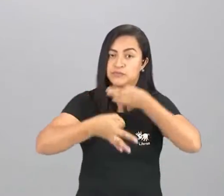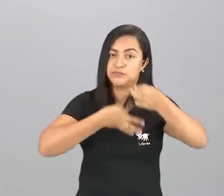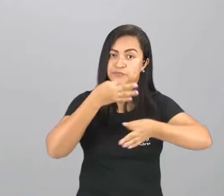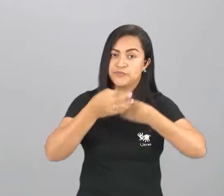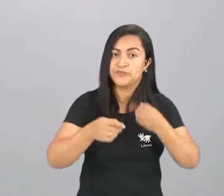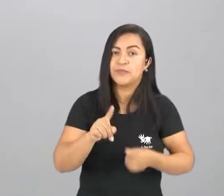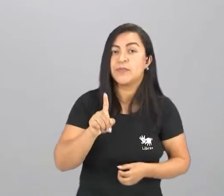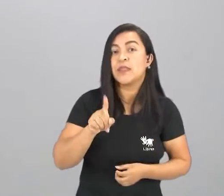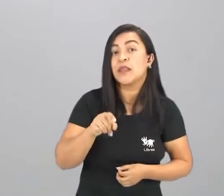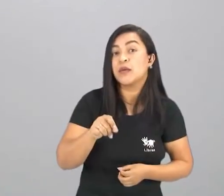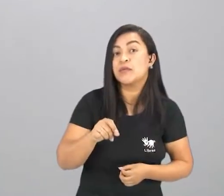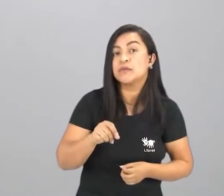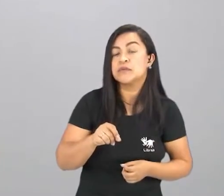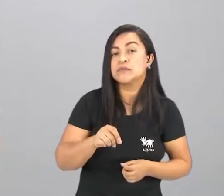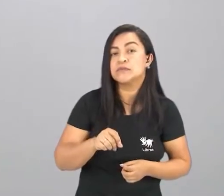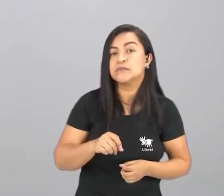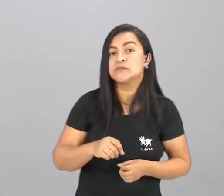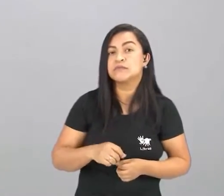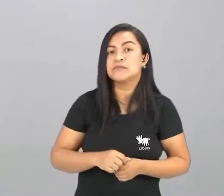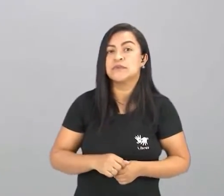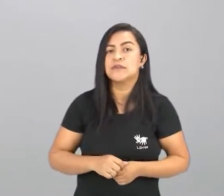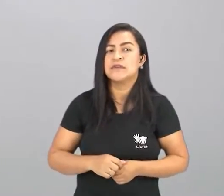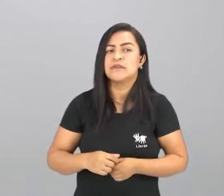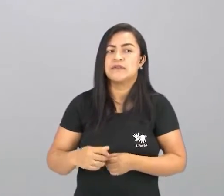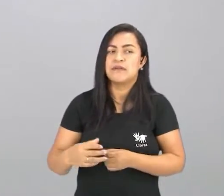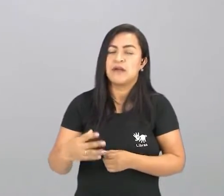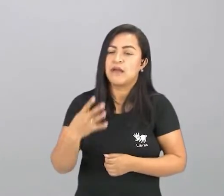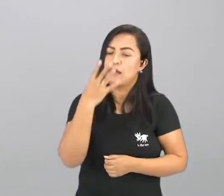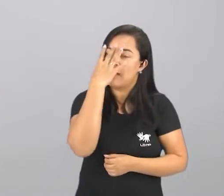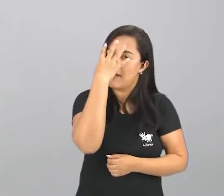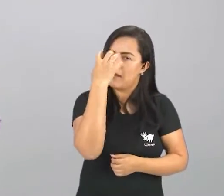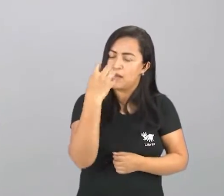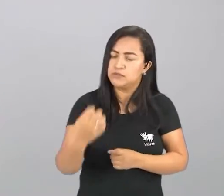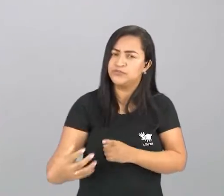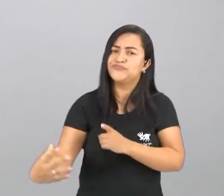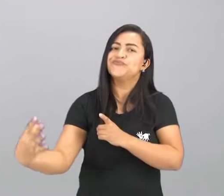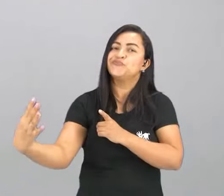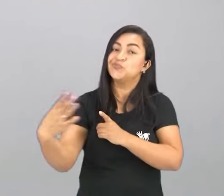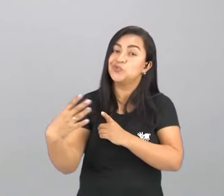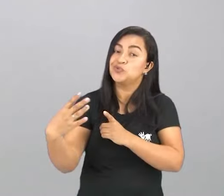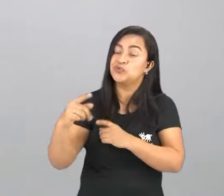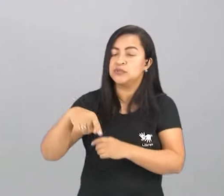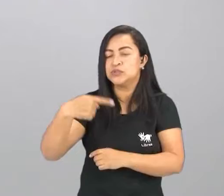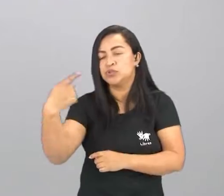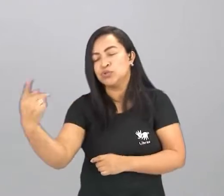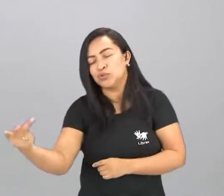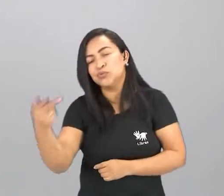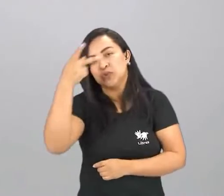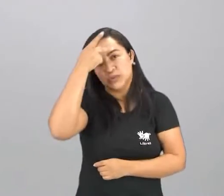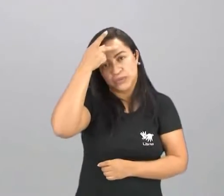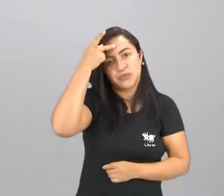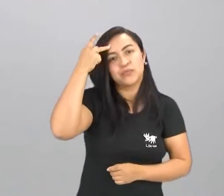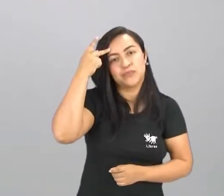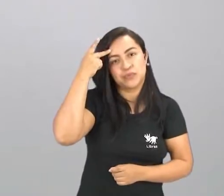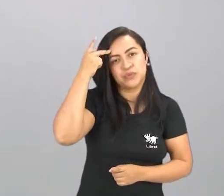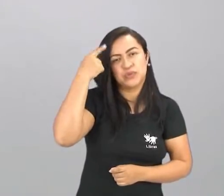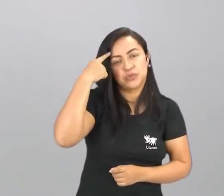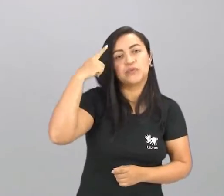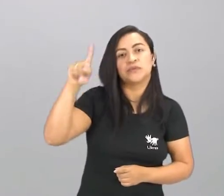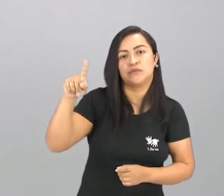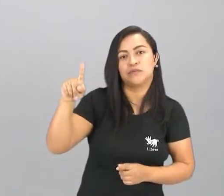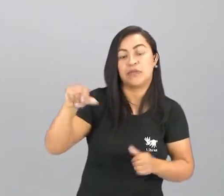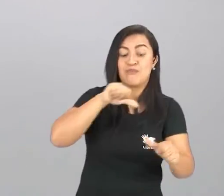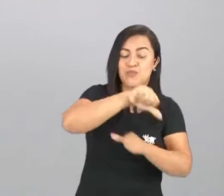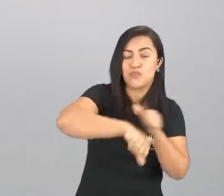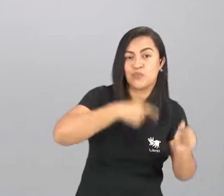fazer argumentos, atrair, convencer de uma determinada ideia. Por isso, em cima diz o seguinte: textos